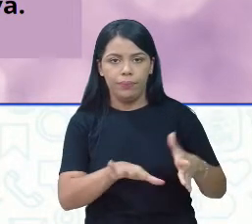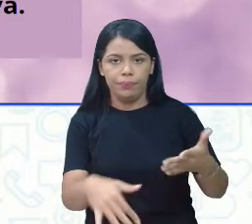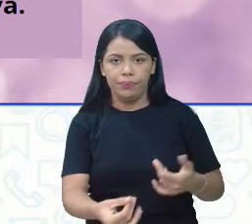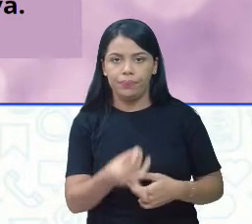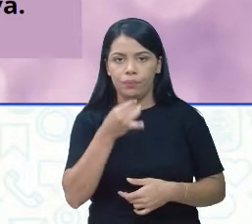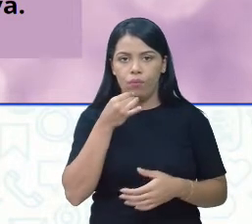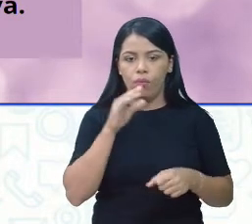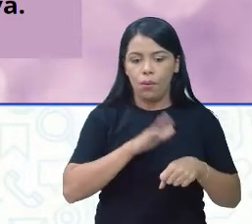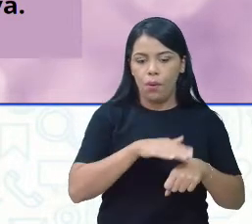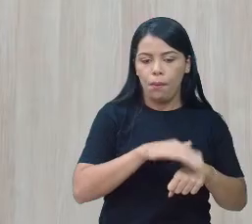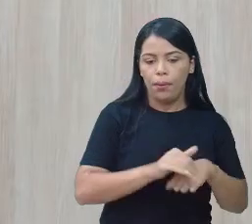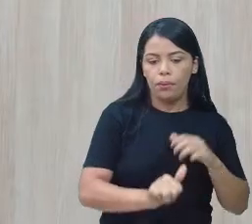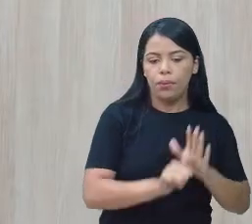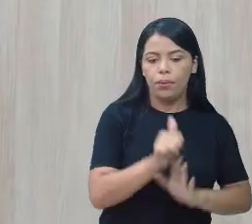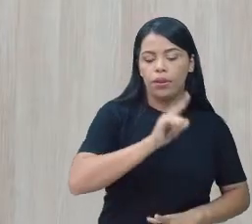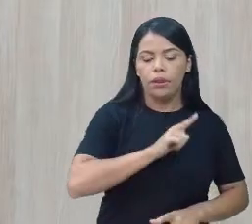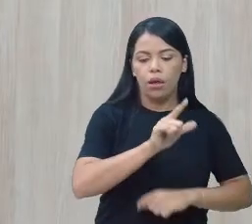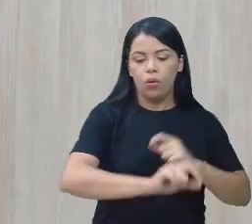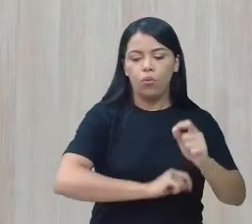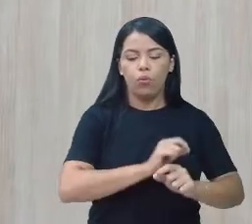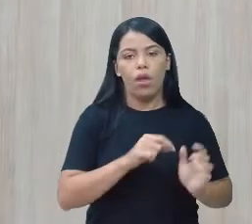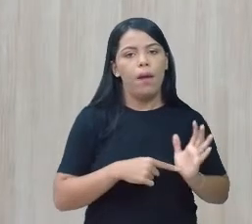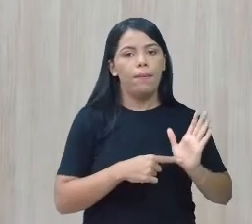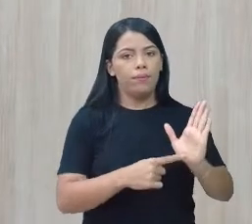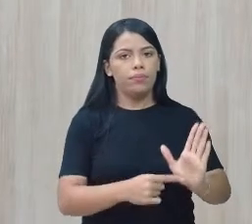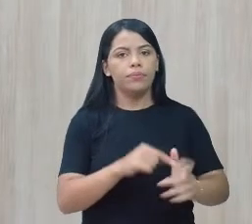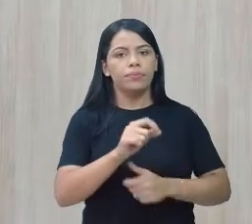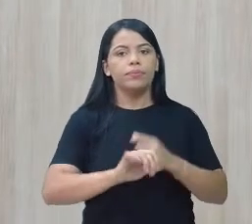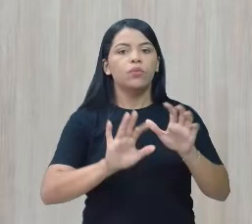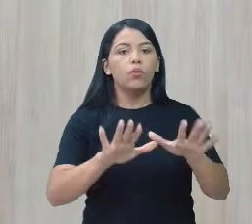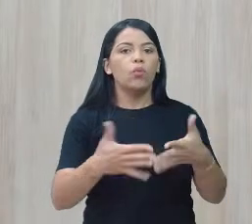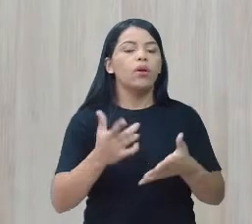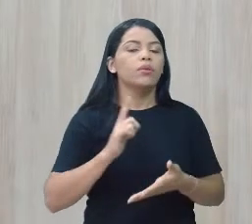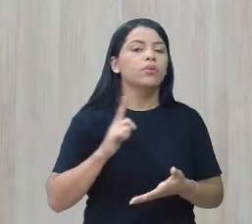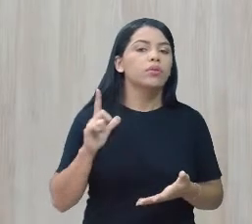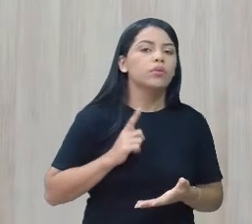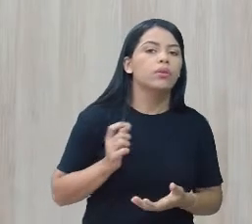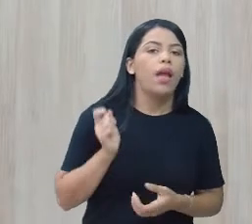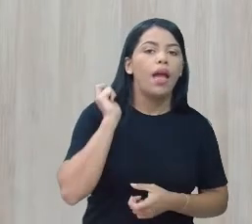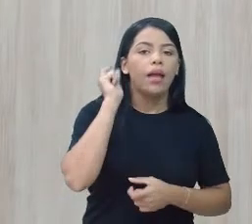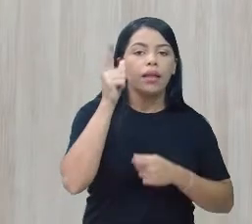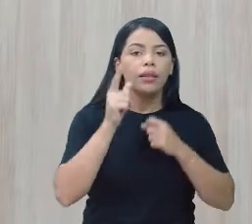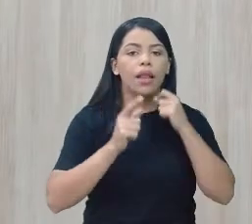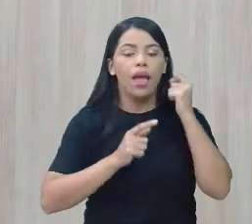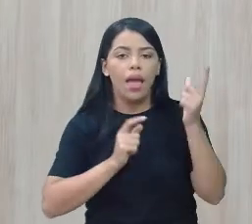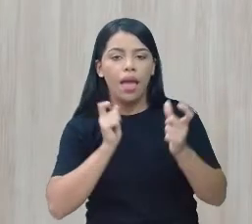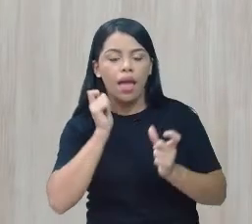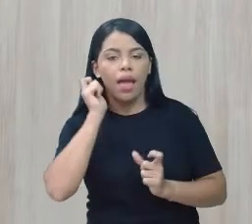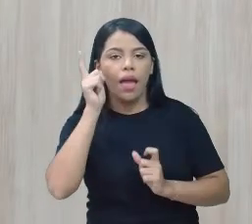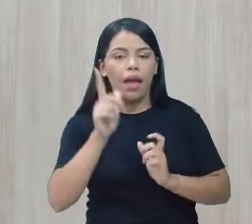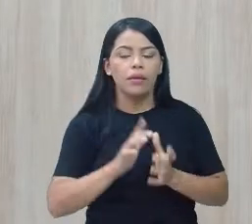primeiro momento eu tenho o quê? A apresentação, que é quando ocorrem as ideias e